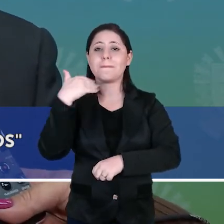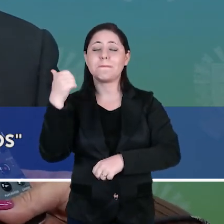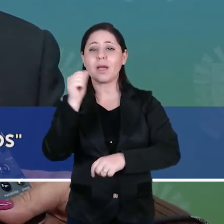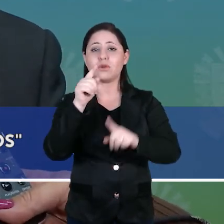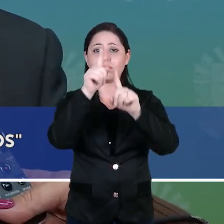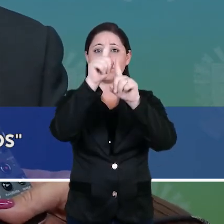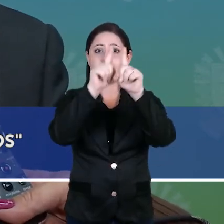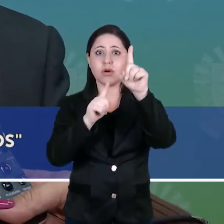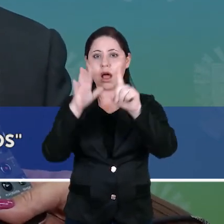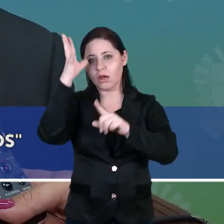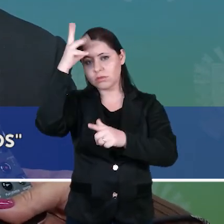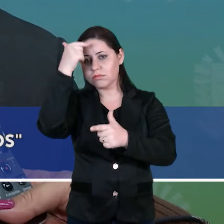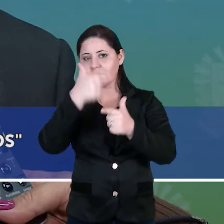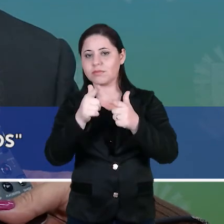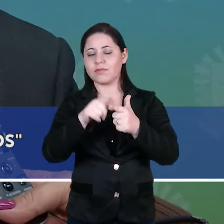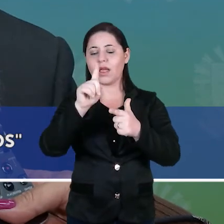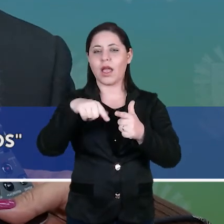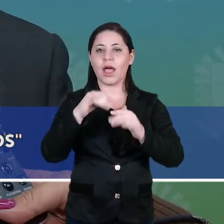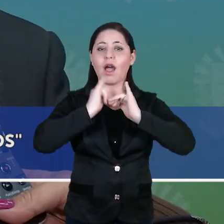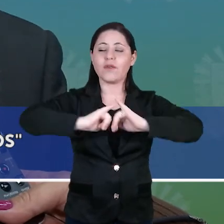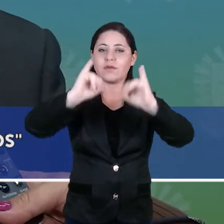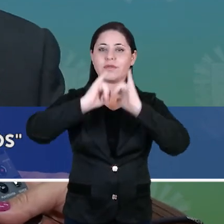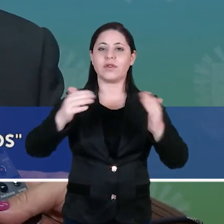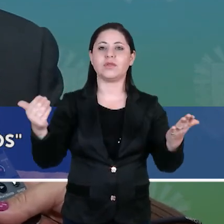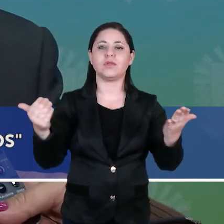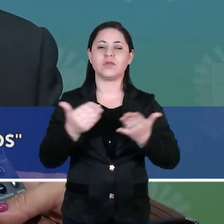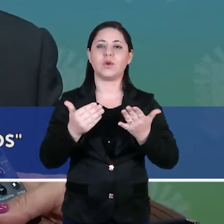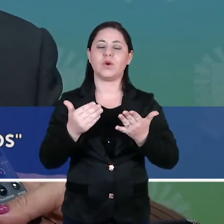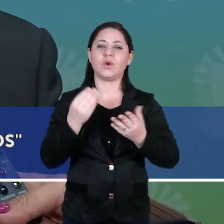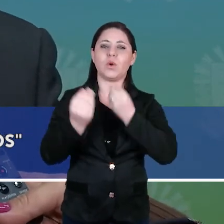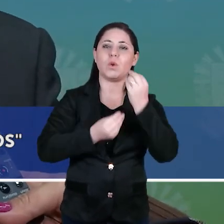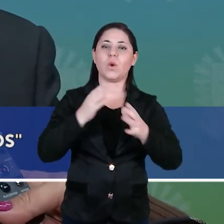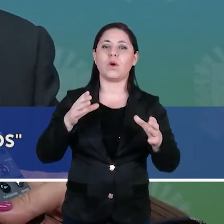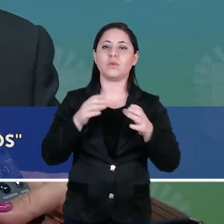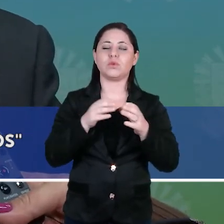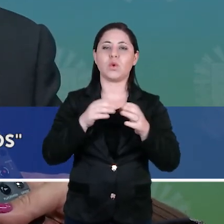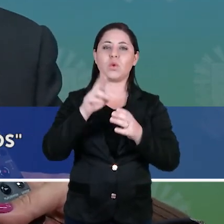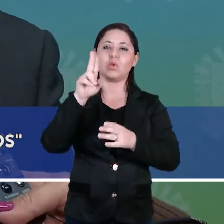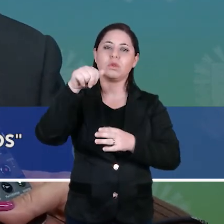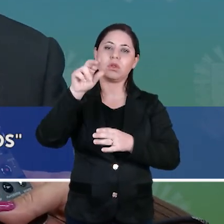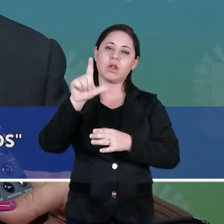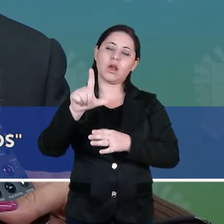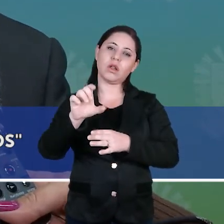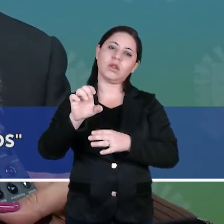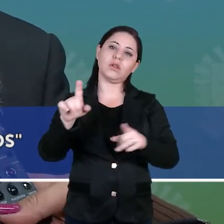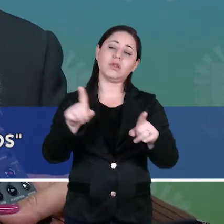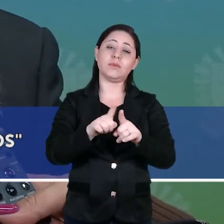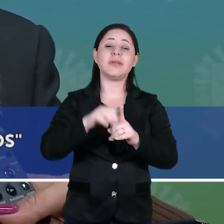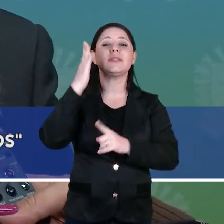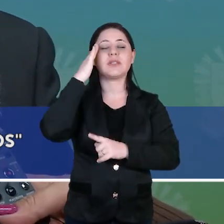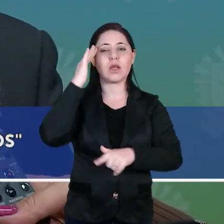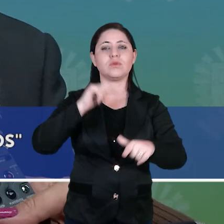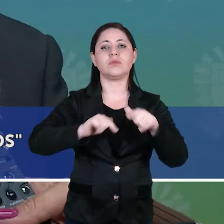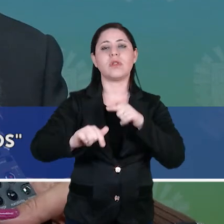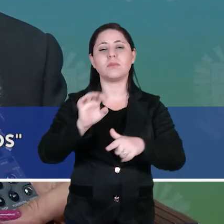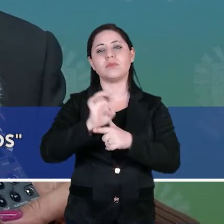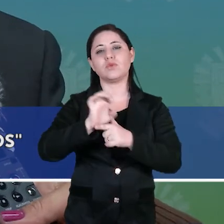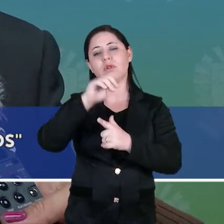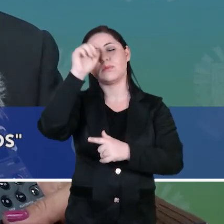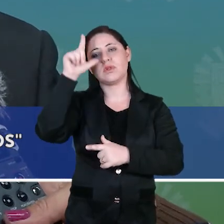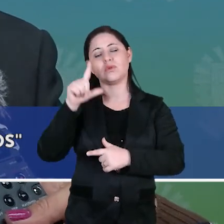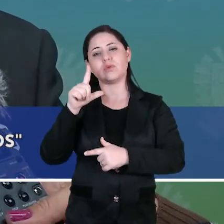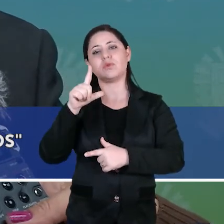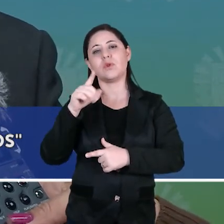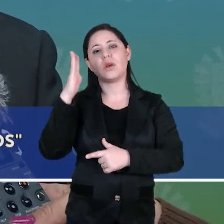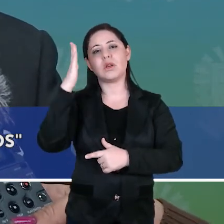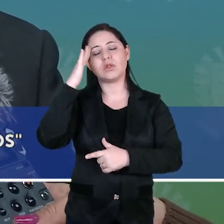você consegue um índice de resolução muito alto. Então, nós estamos lançando aqui, e eu como membro da diretoria da Unali, obviamente que sei